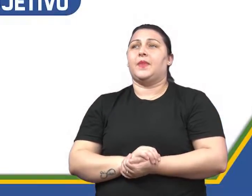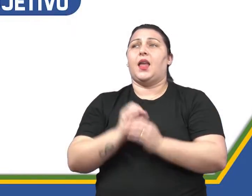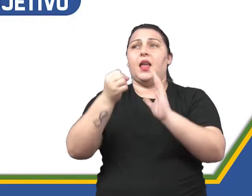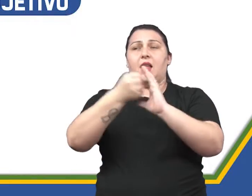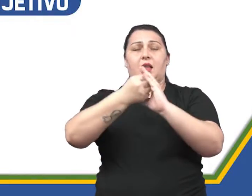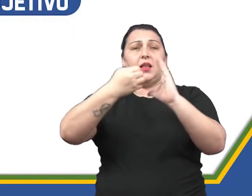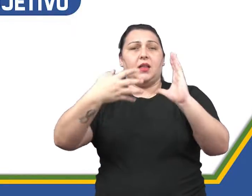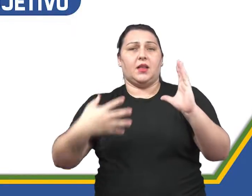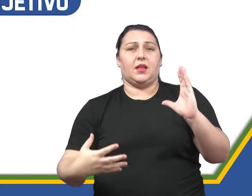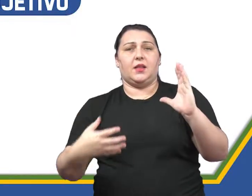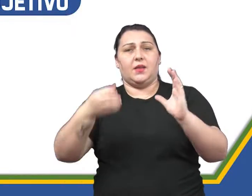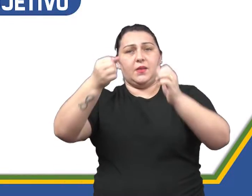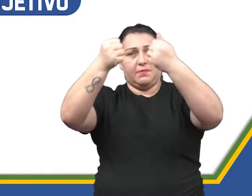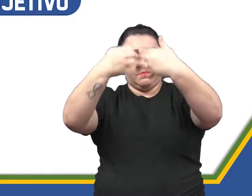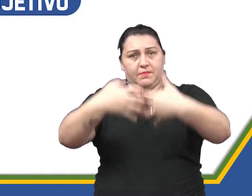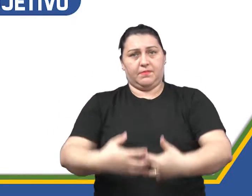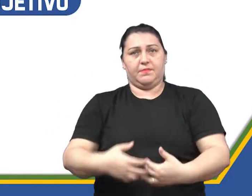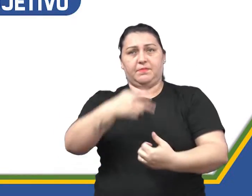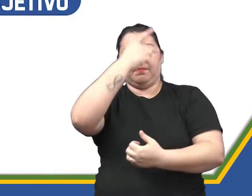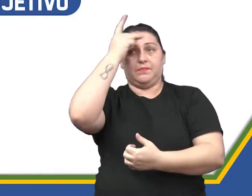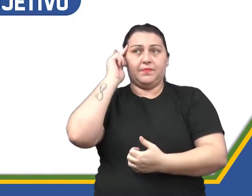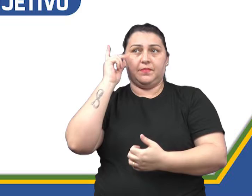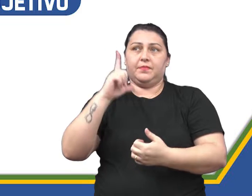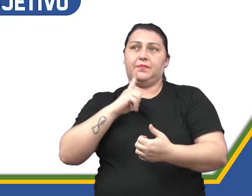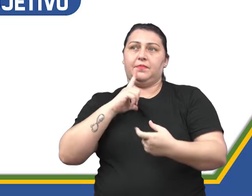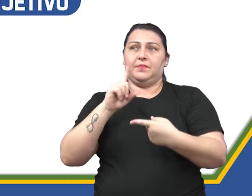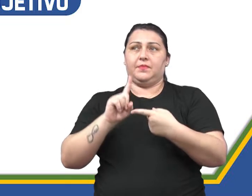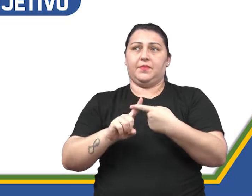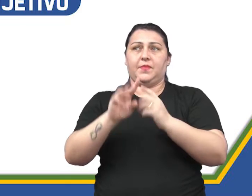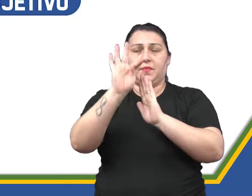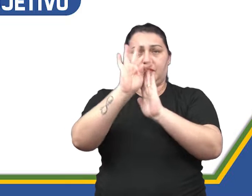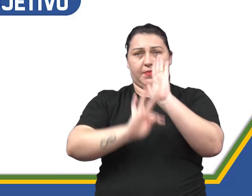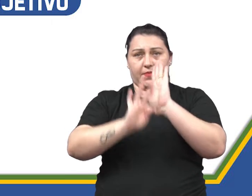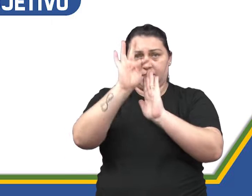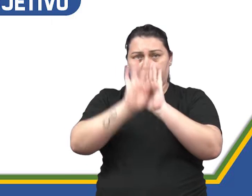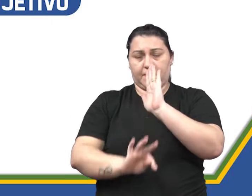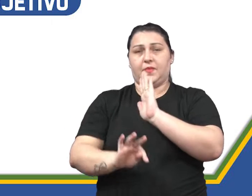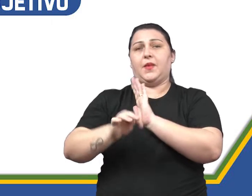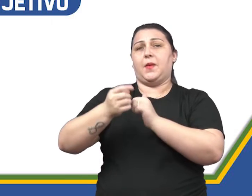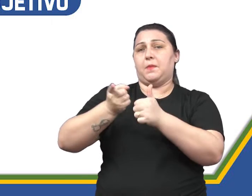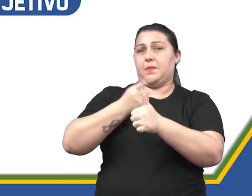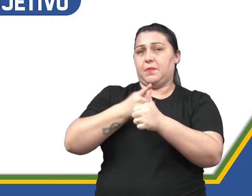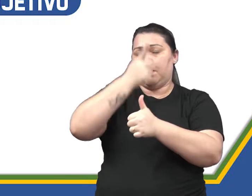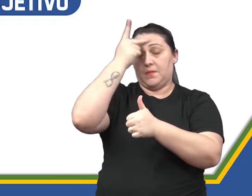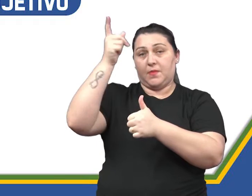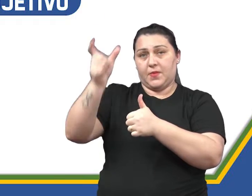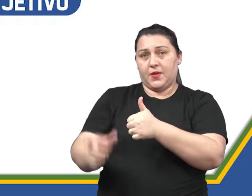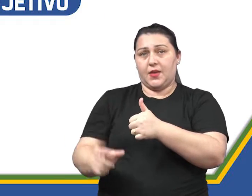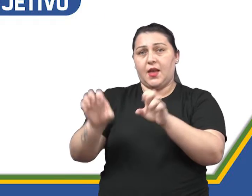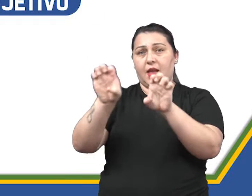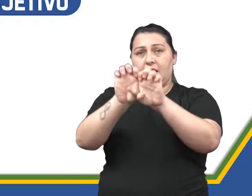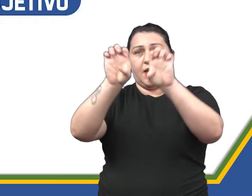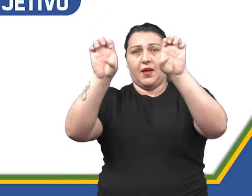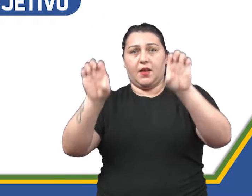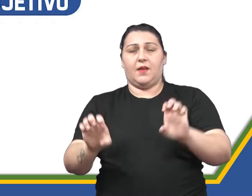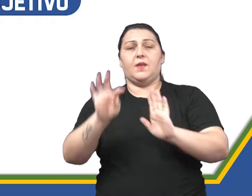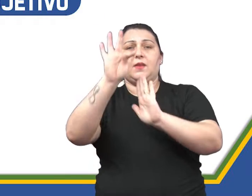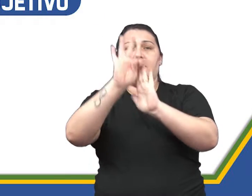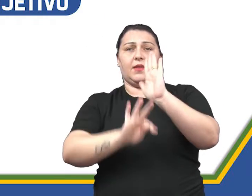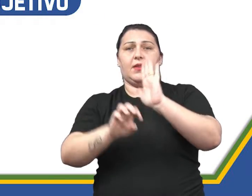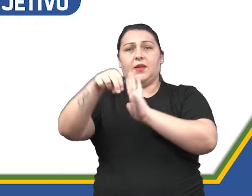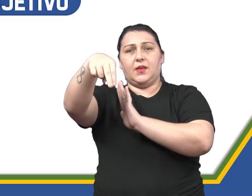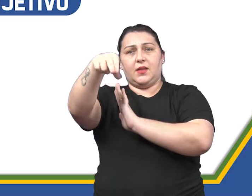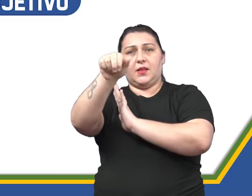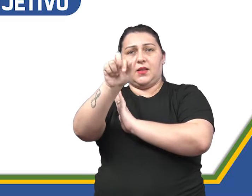Como características do relato, nós temos o texto narrado em primeira pessoa, a estrutura do texto narrativo,